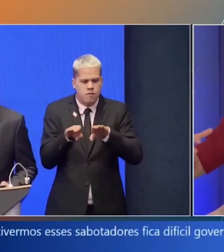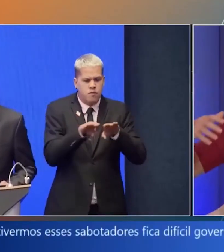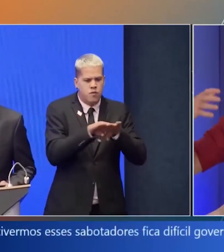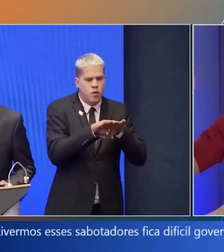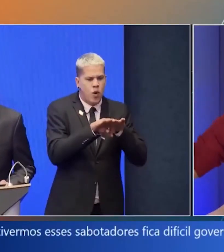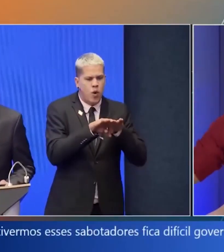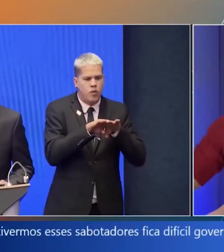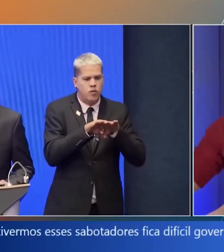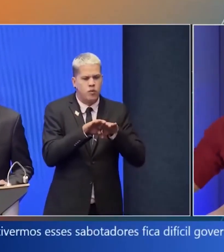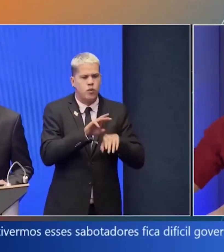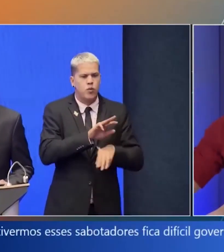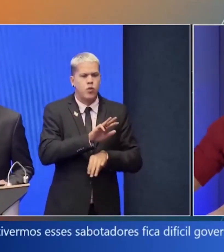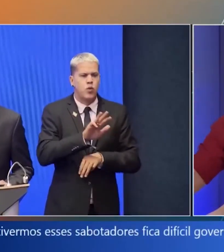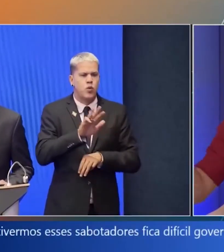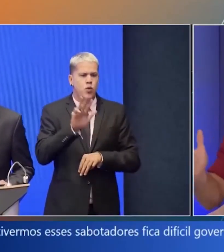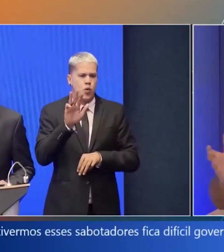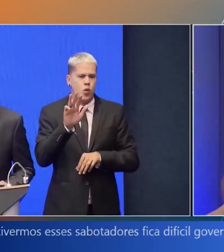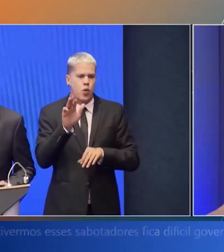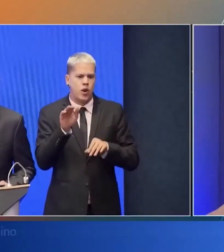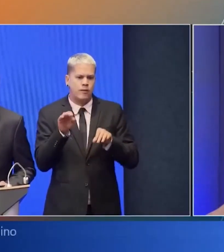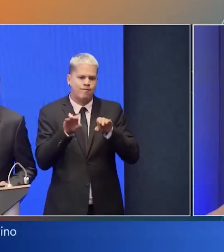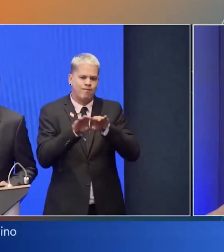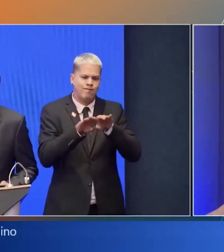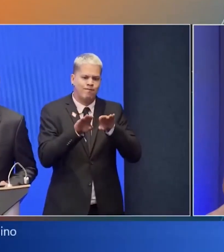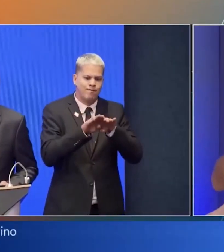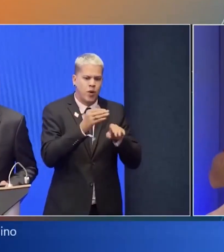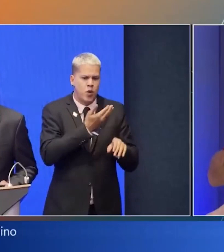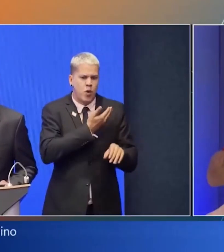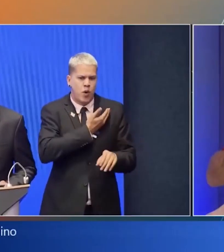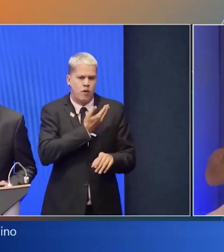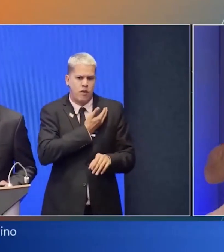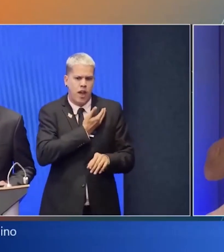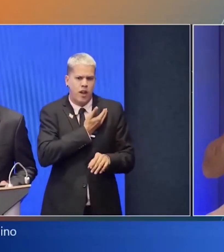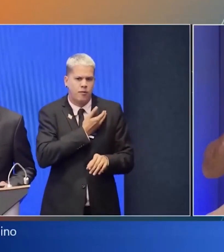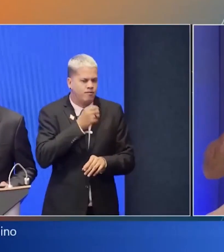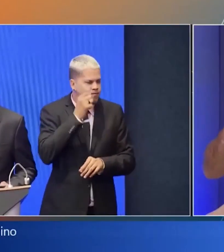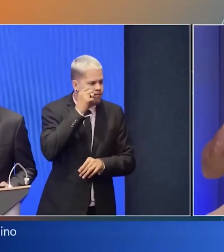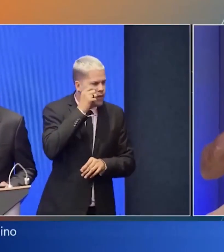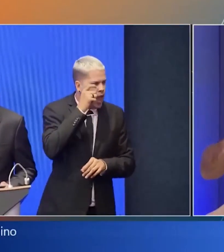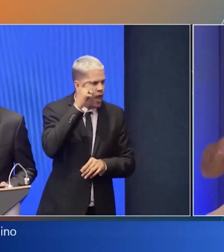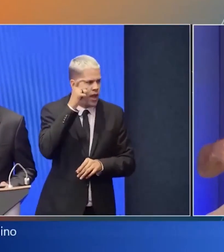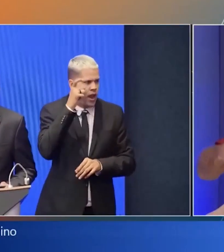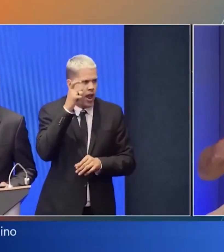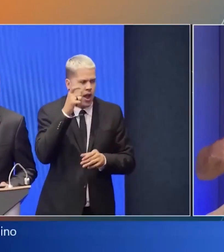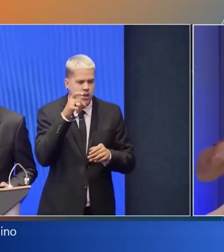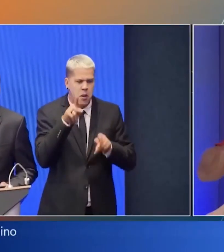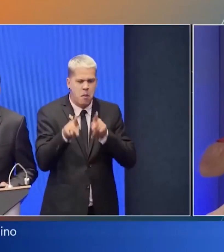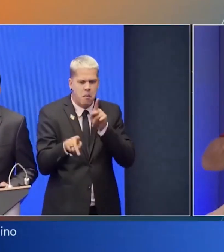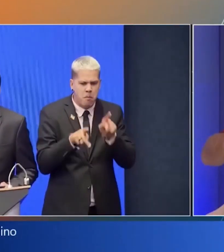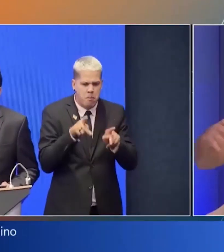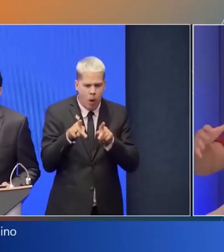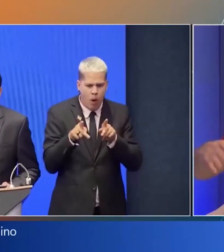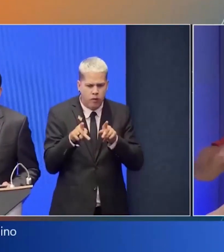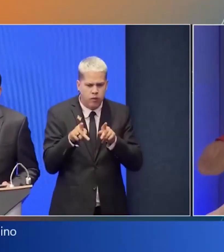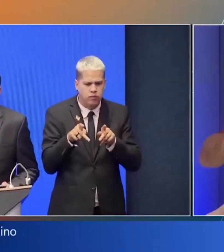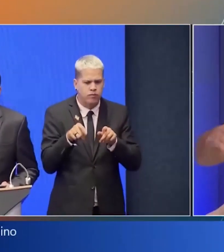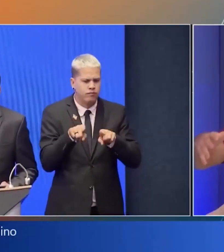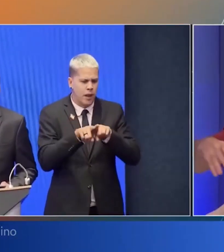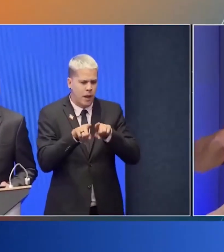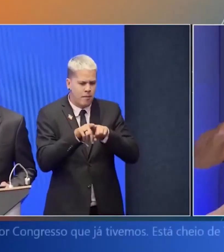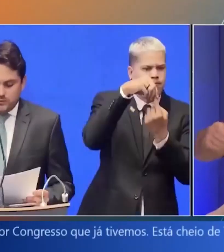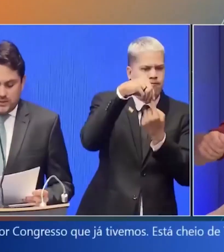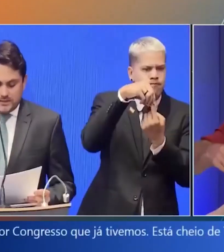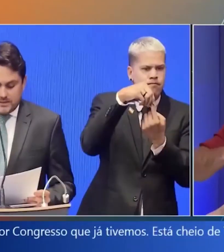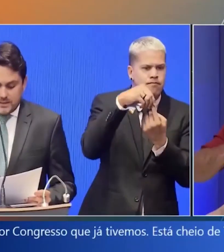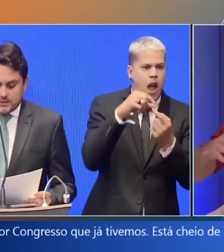grandes empresas etc. e as pessoas de esquerda defender os interesses das pessoas que são os trabalhadores, as